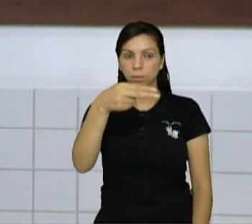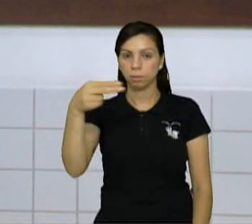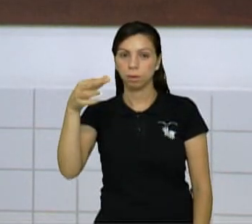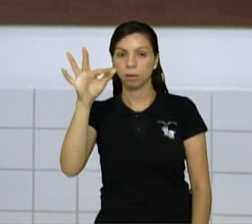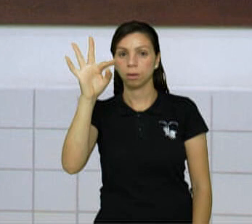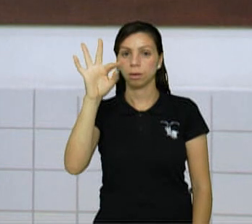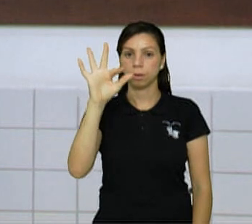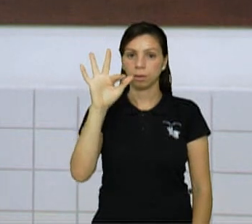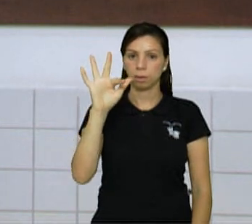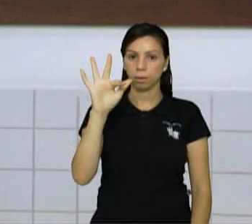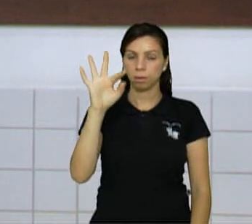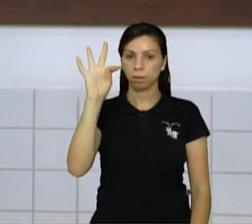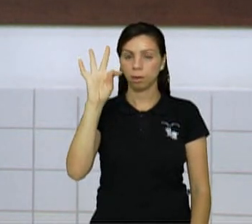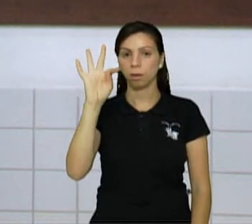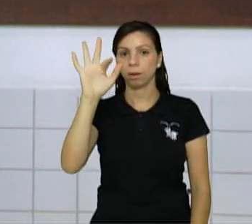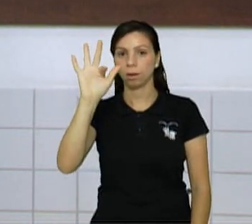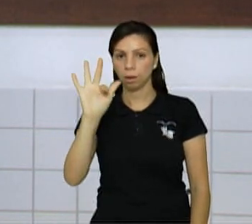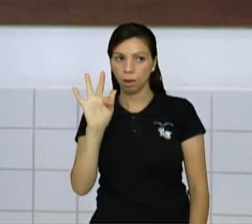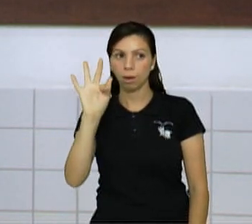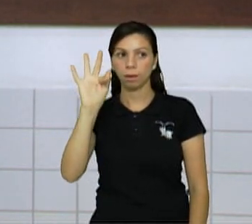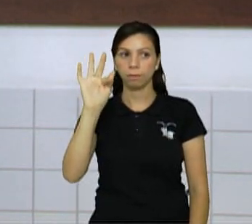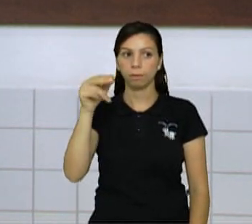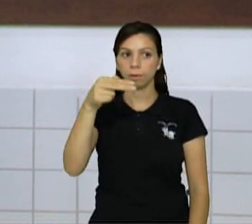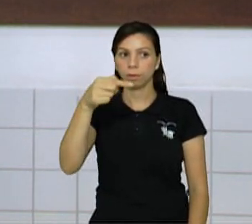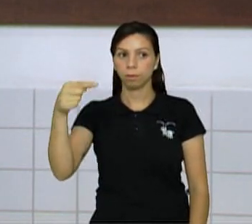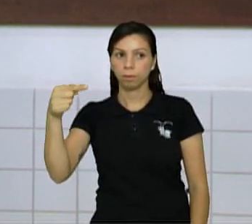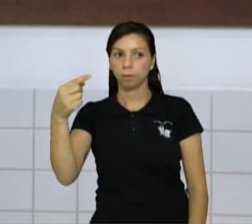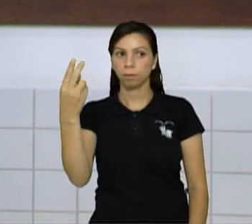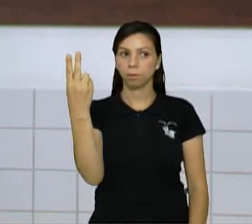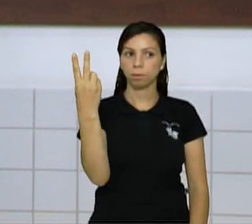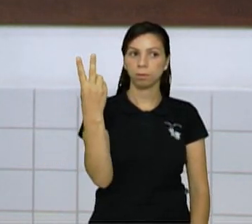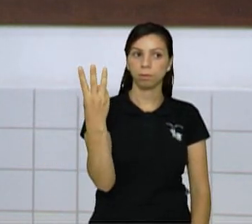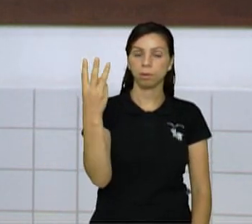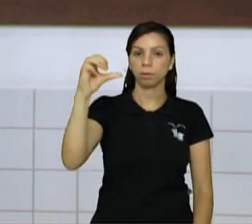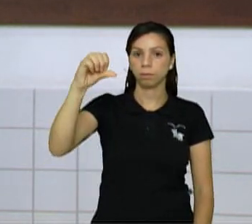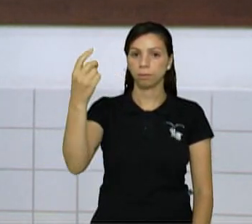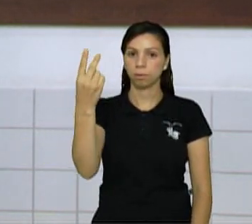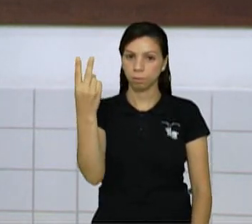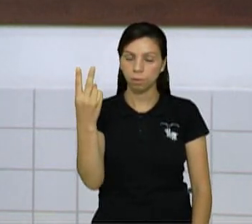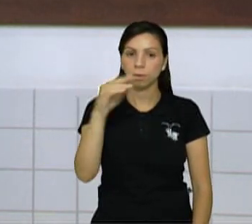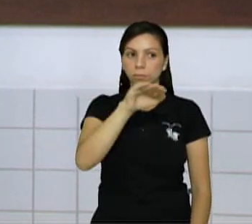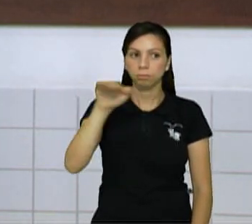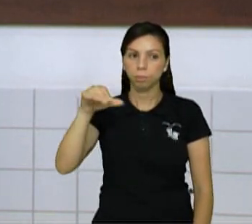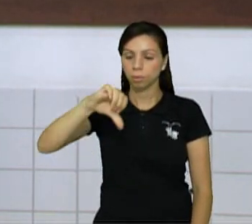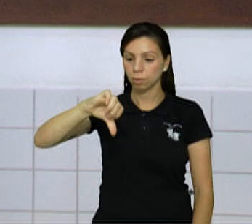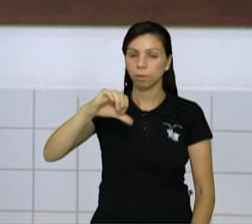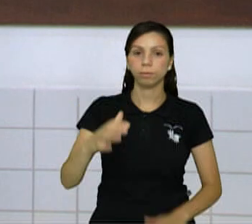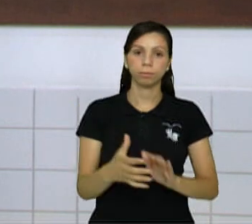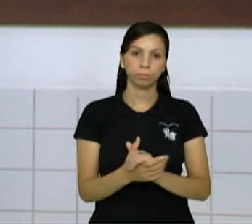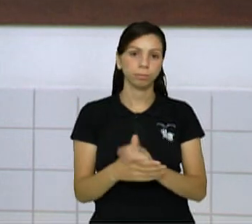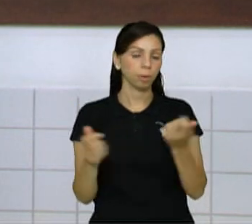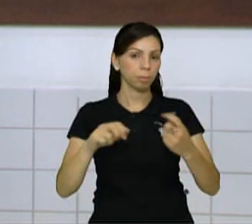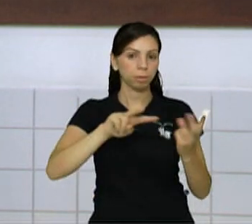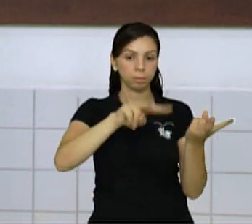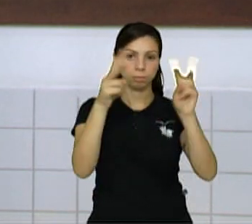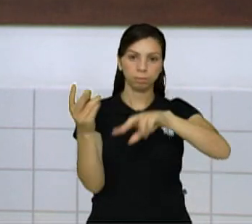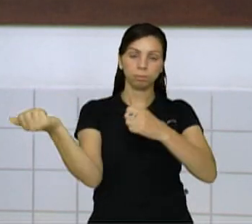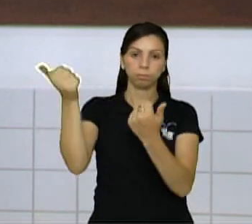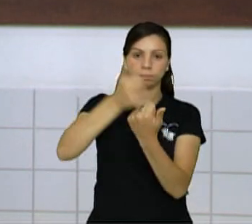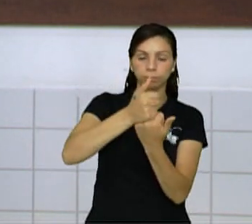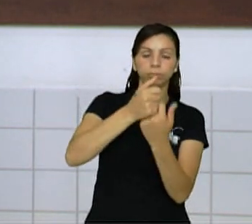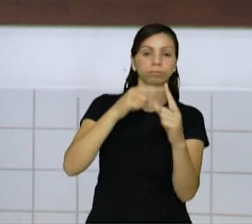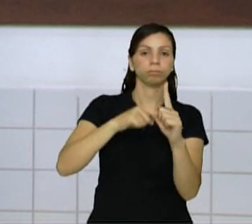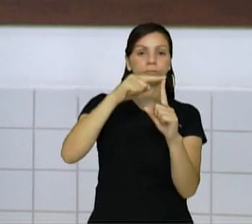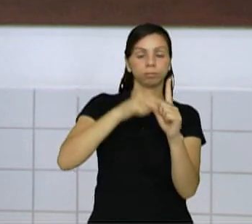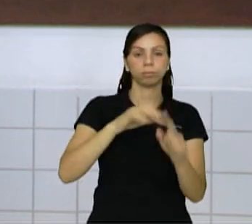9. Se eu quero transformar Fahrenheit em Celsius, onde tem TF, eu substituo o valor da temperatura